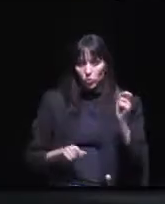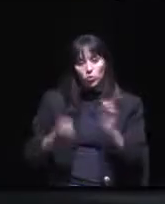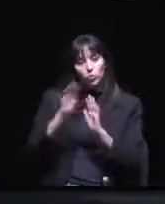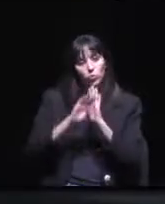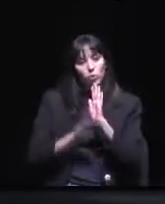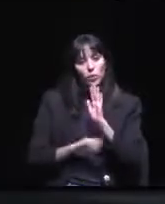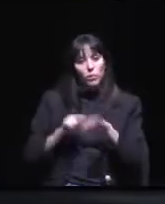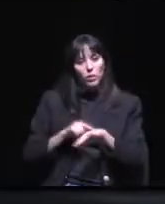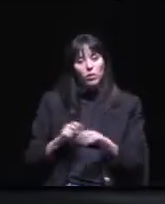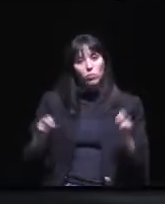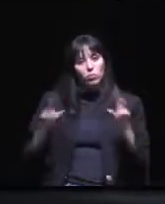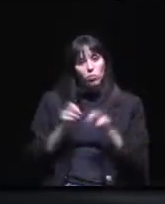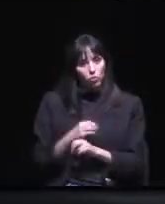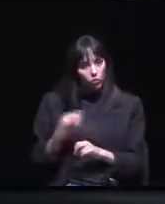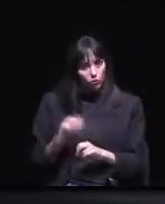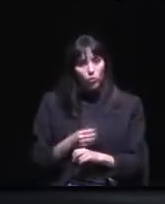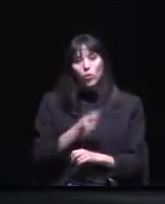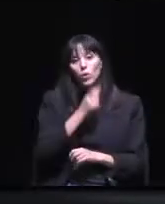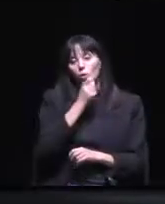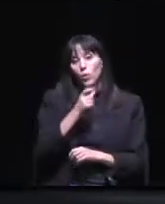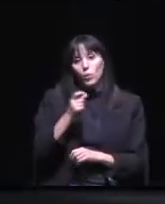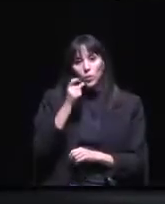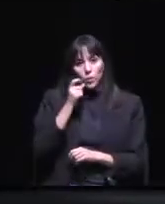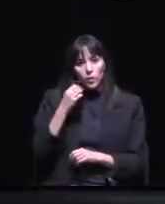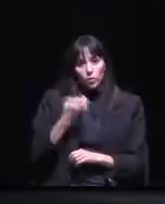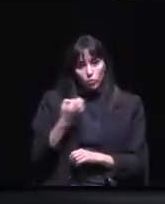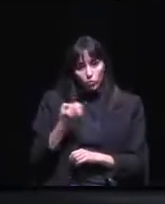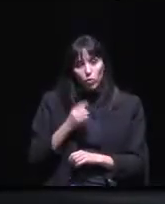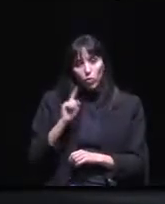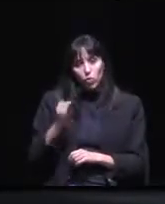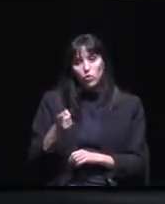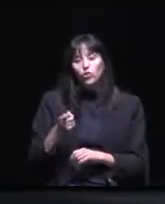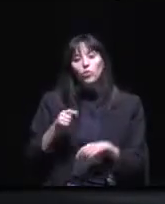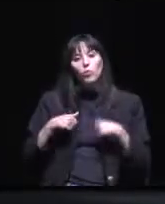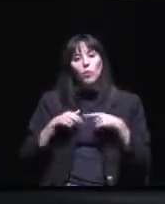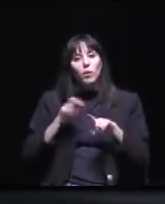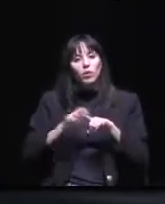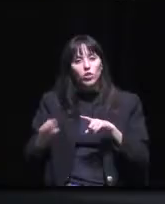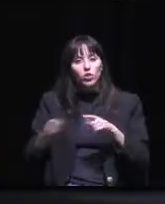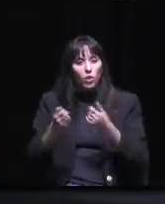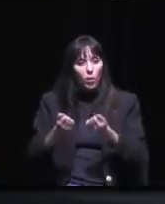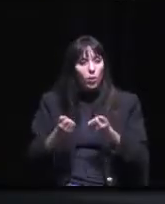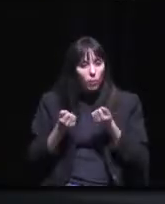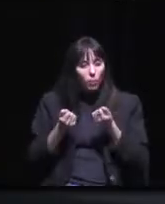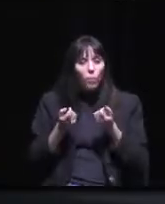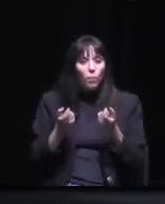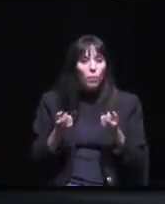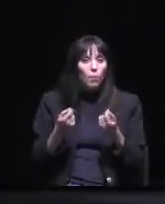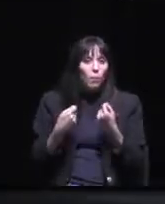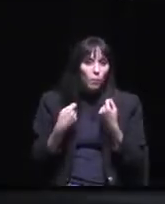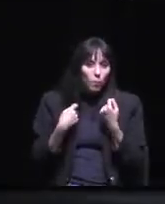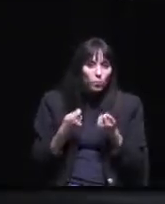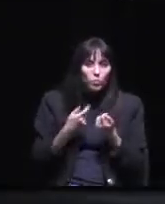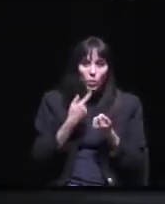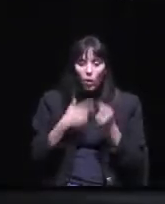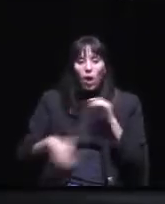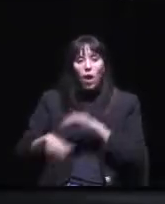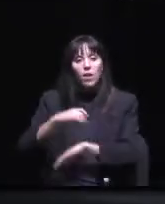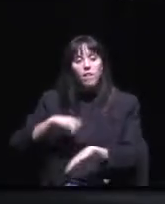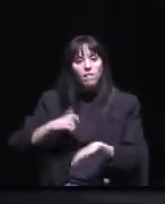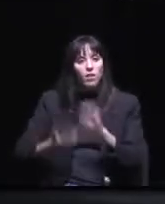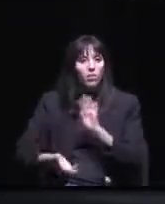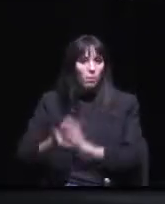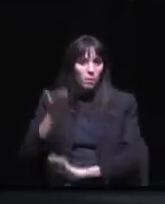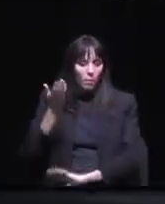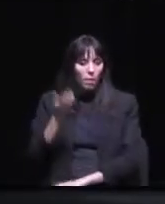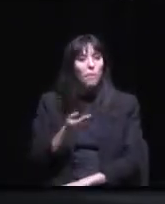Novos Tempos comprometia-se a enfrentar o problema da pobreza energética, a otimizar a limpeza e a higiene urbana e a criar mais zonas verdes, onde